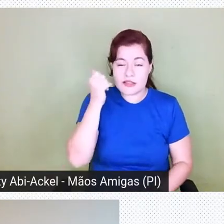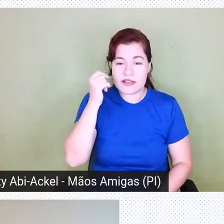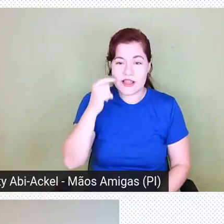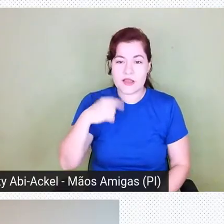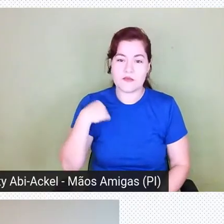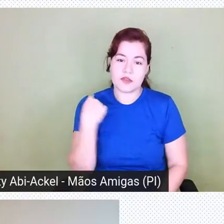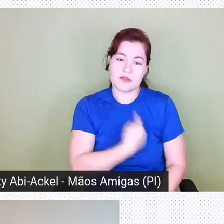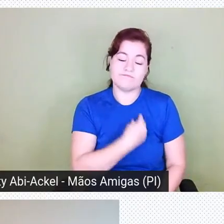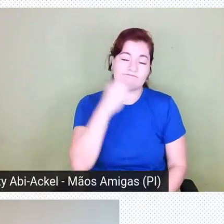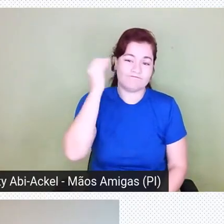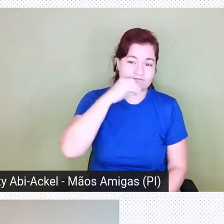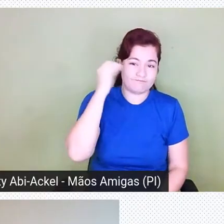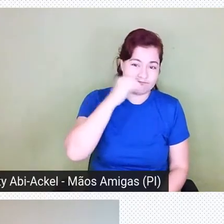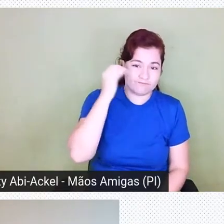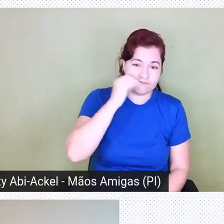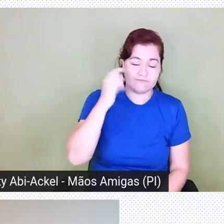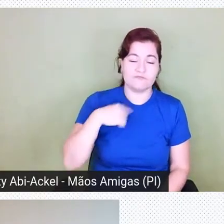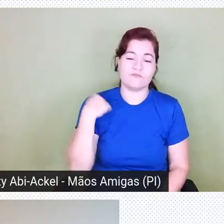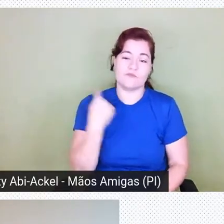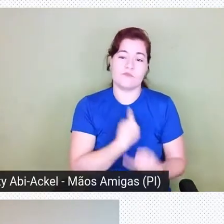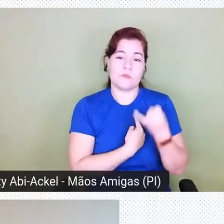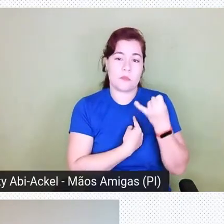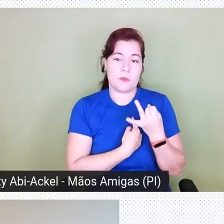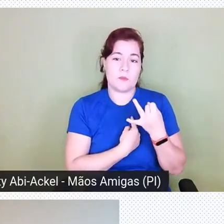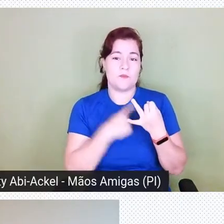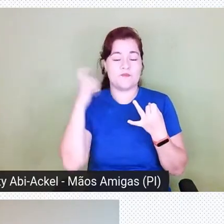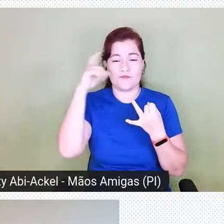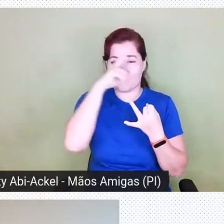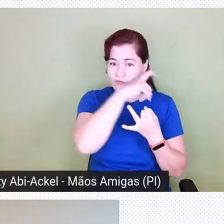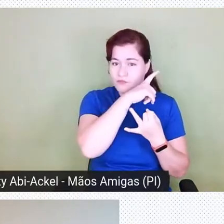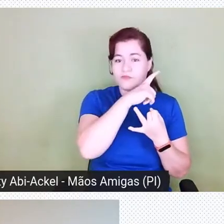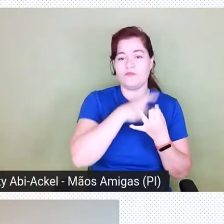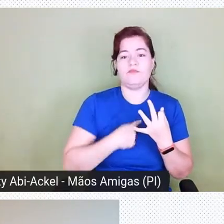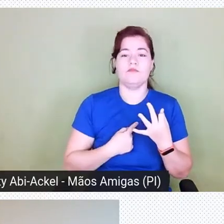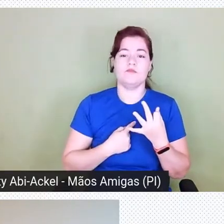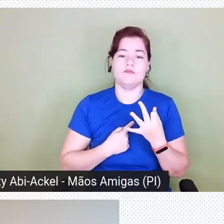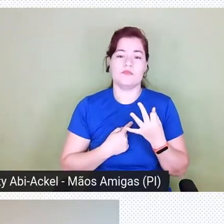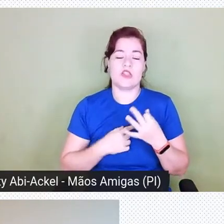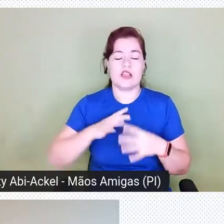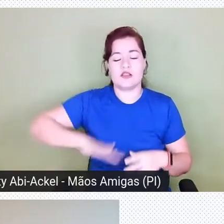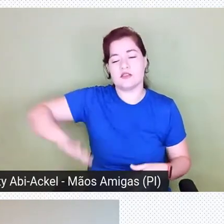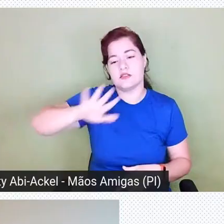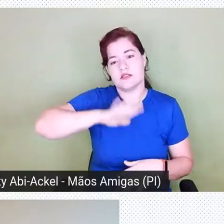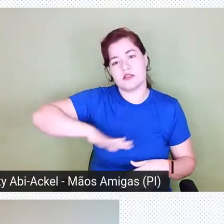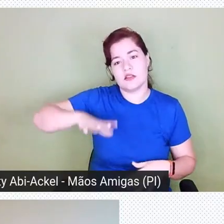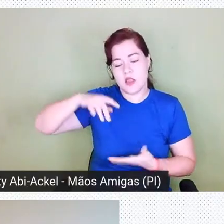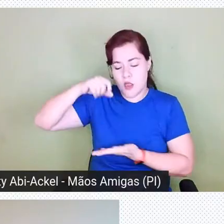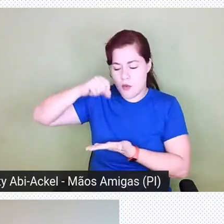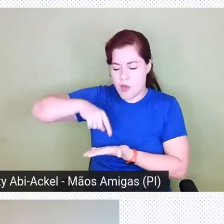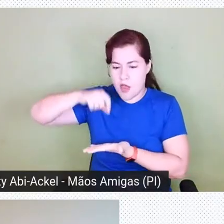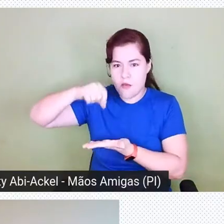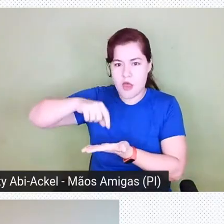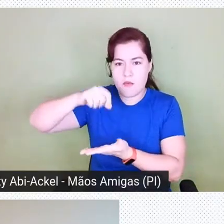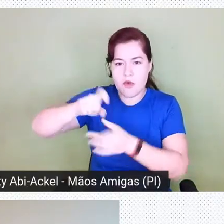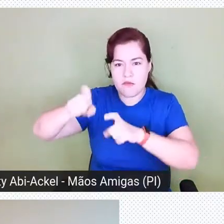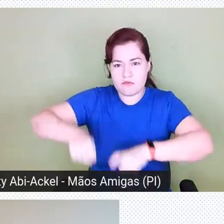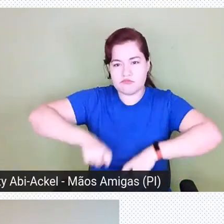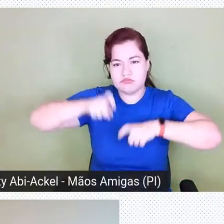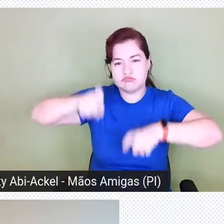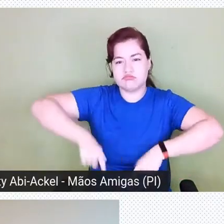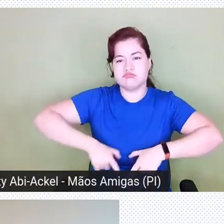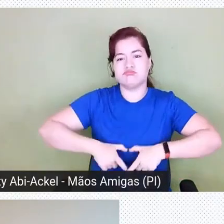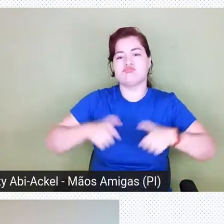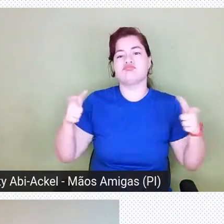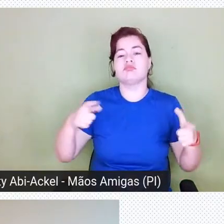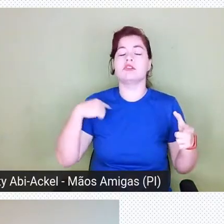nossas fragilidades, as nossas dificuldades, neste grande plantio, nesta grande semeadura